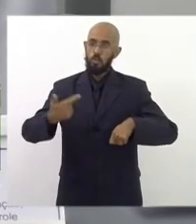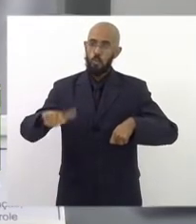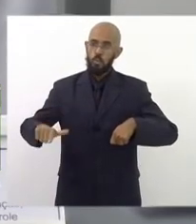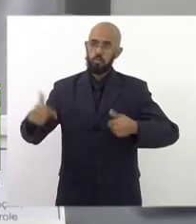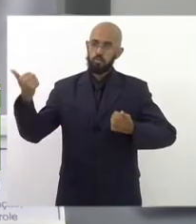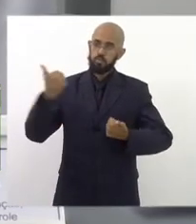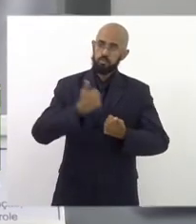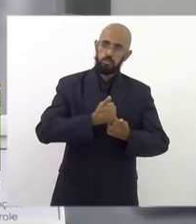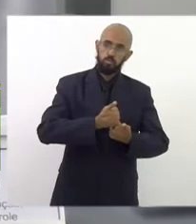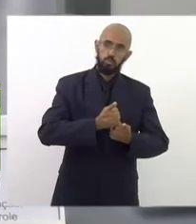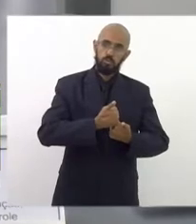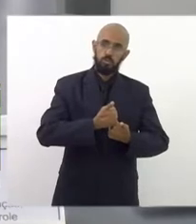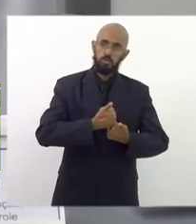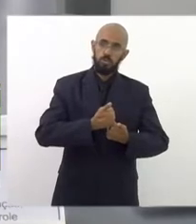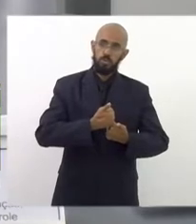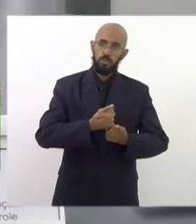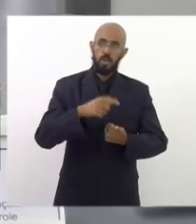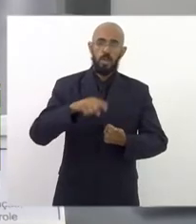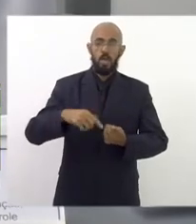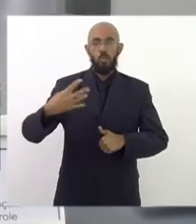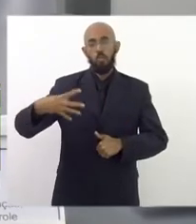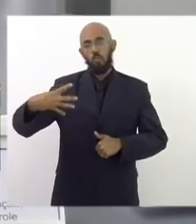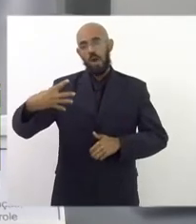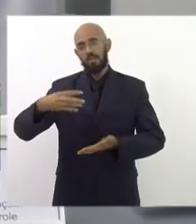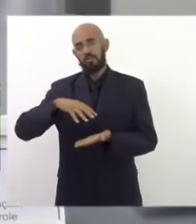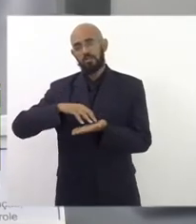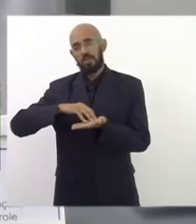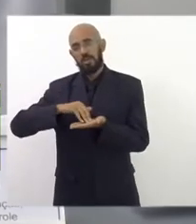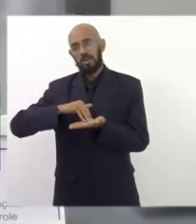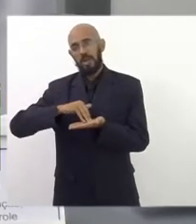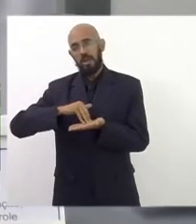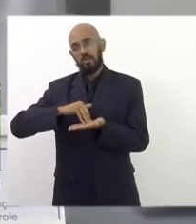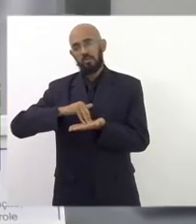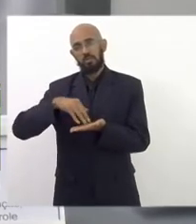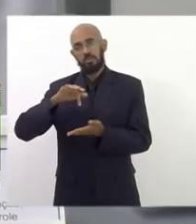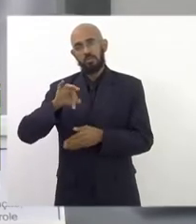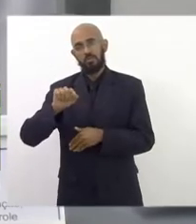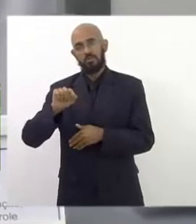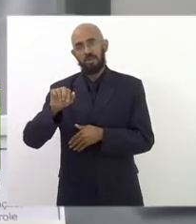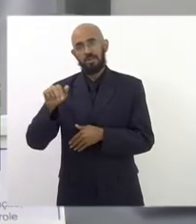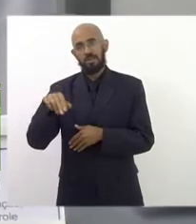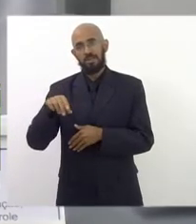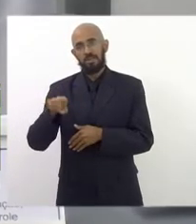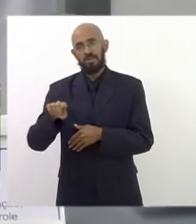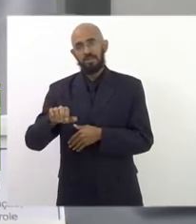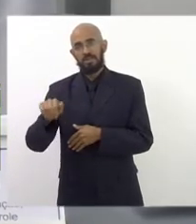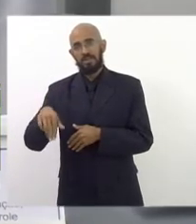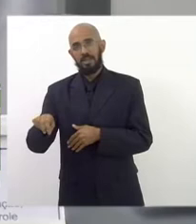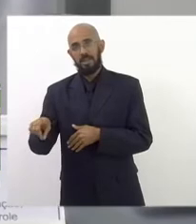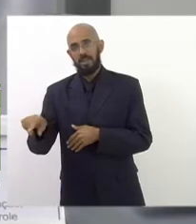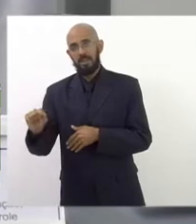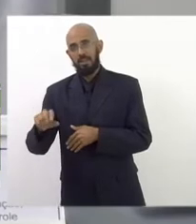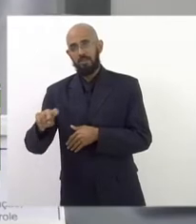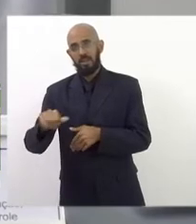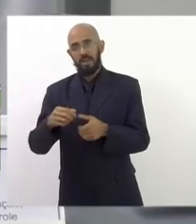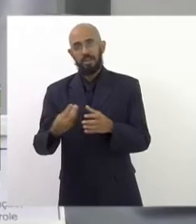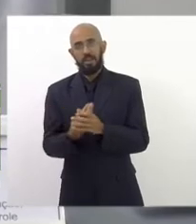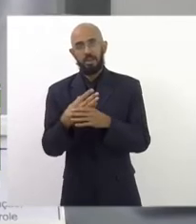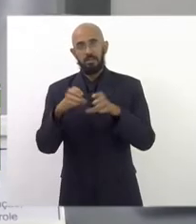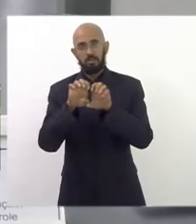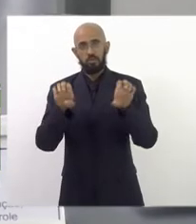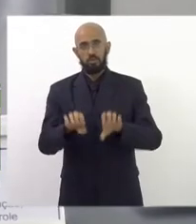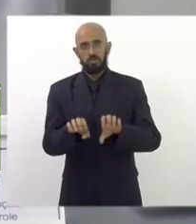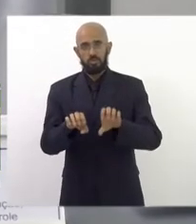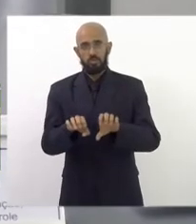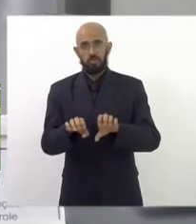secretário, ele é o quarto secretário de Fazenda, que vai estruturar uma equipe. Eleição é no primeiro